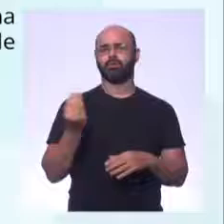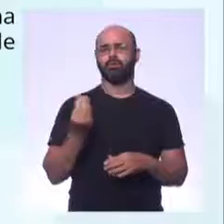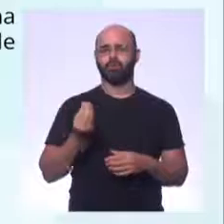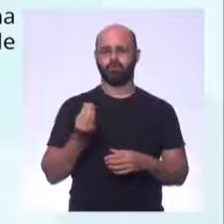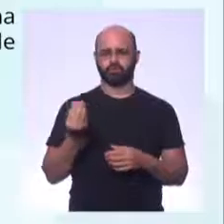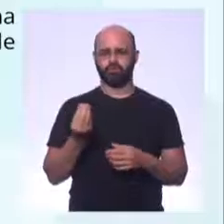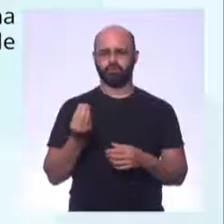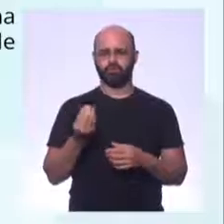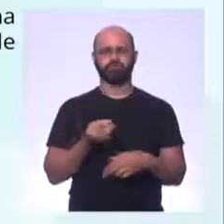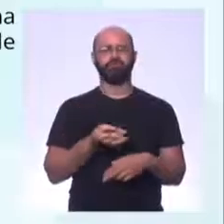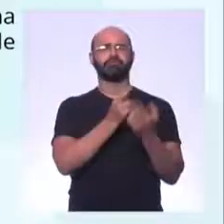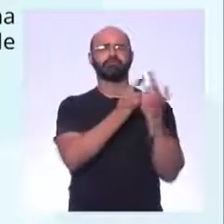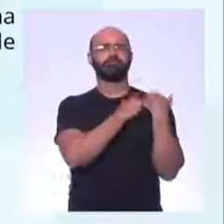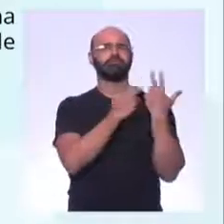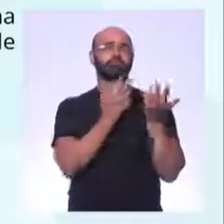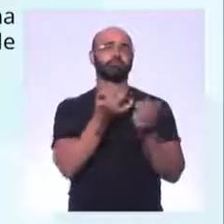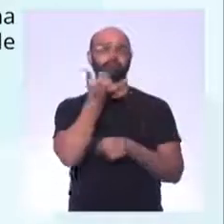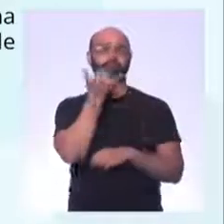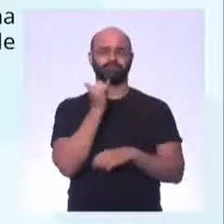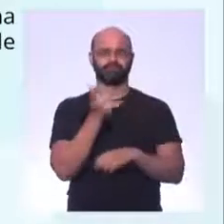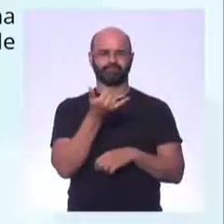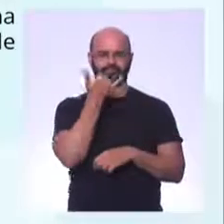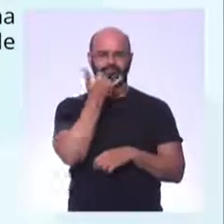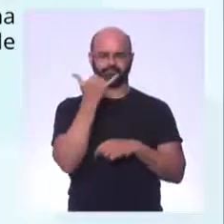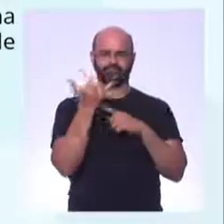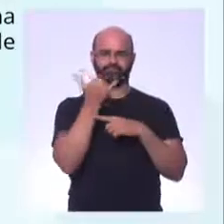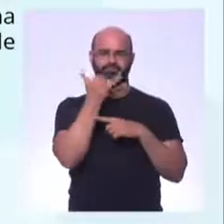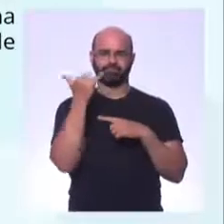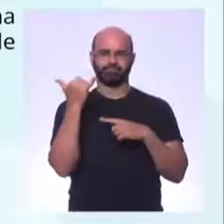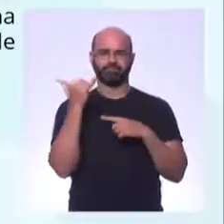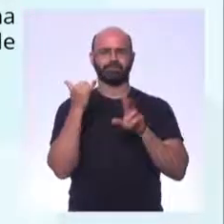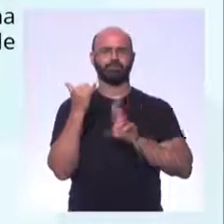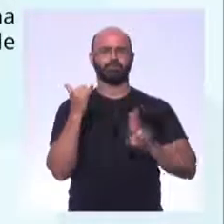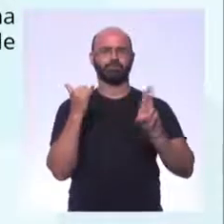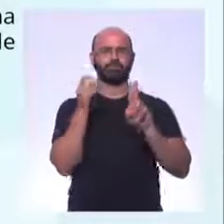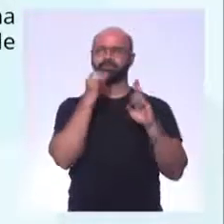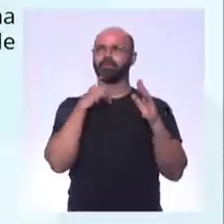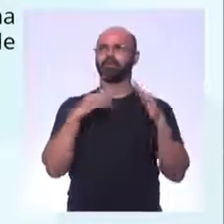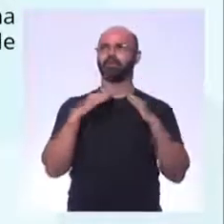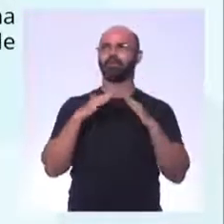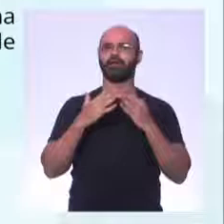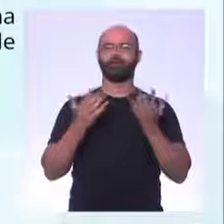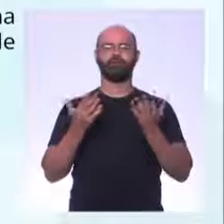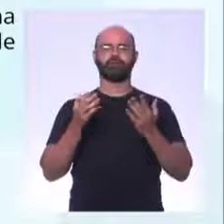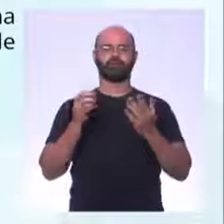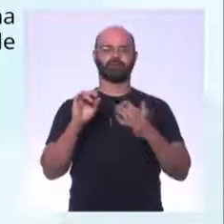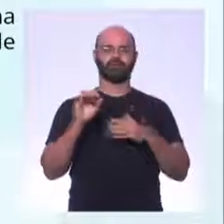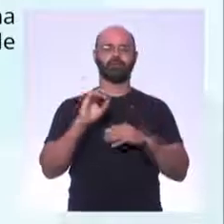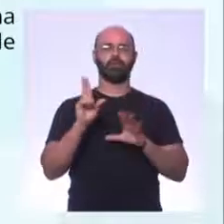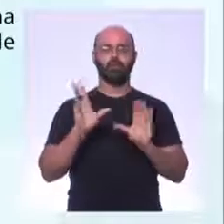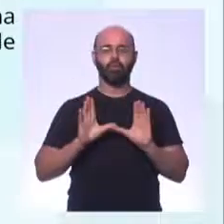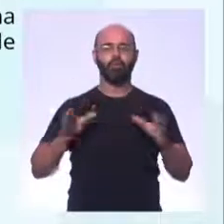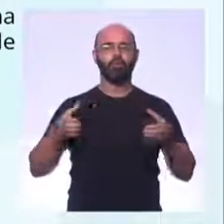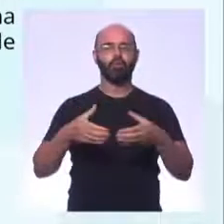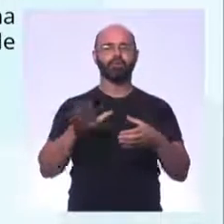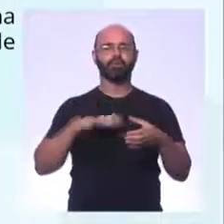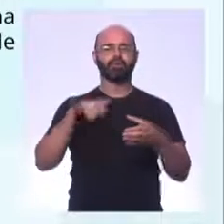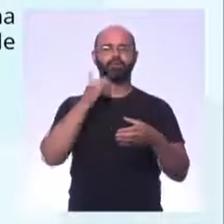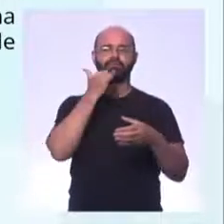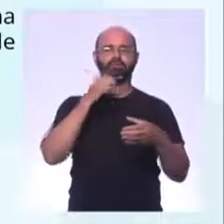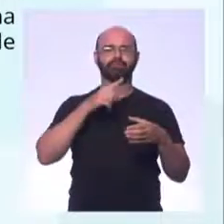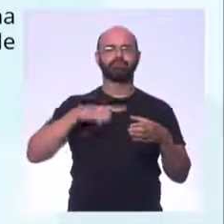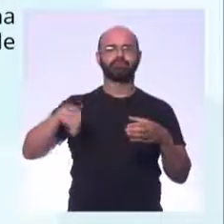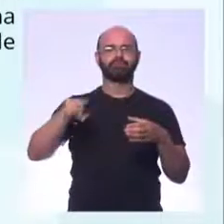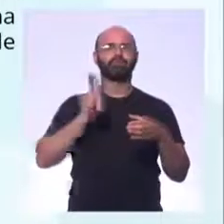papel da eletricidade no cotidiano, em sua casa e na comunidade, e compreender